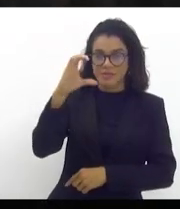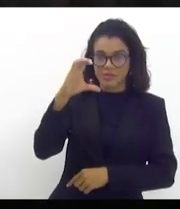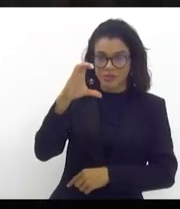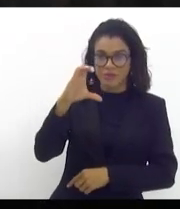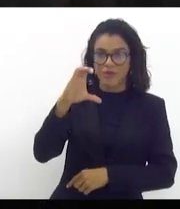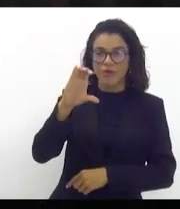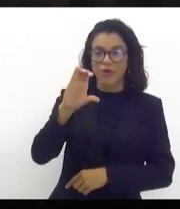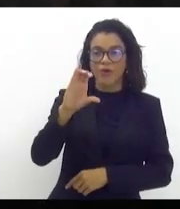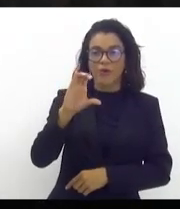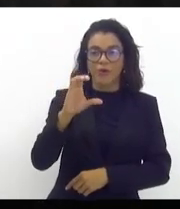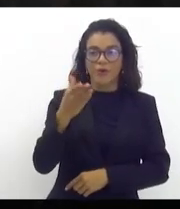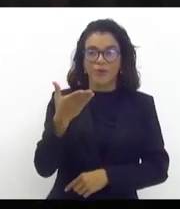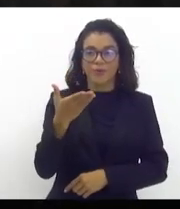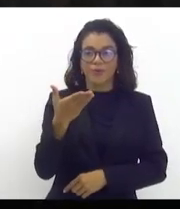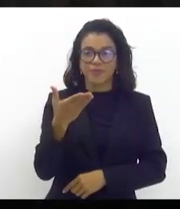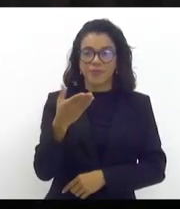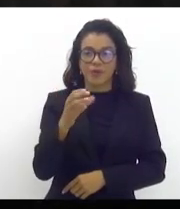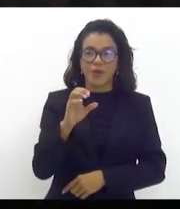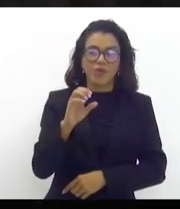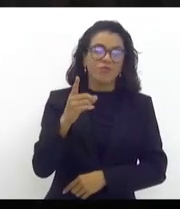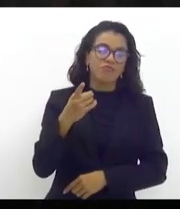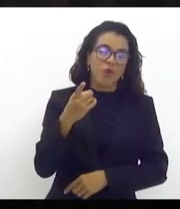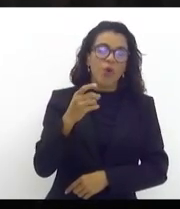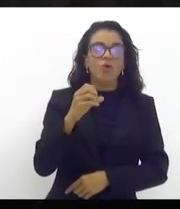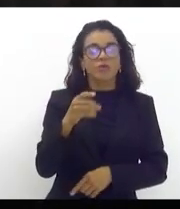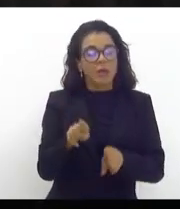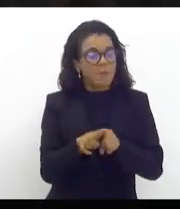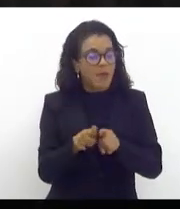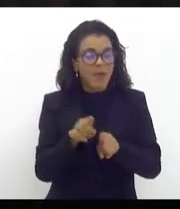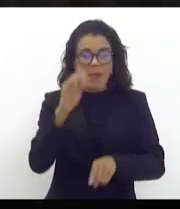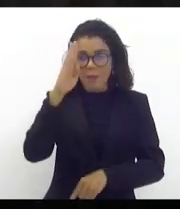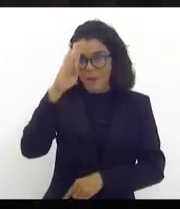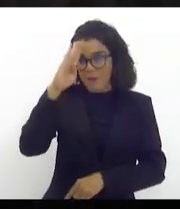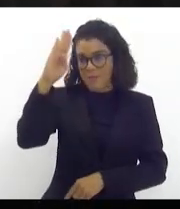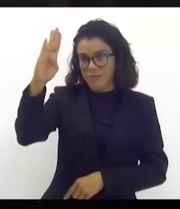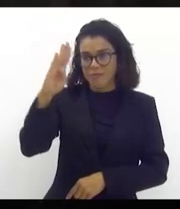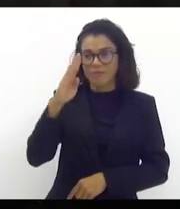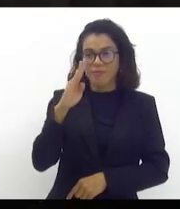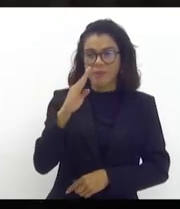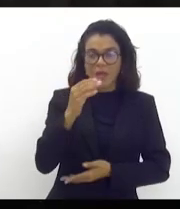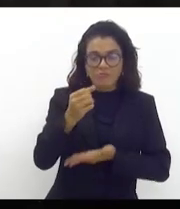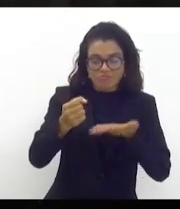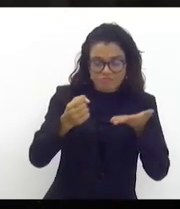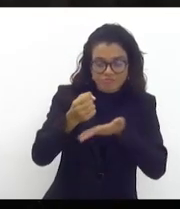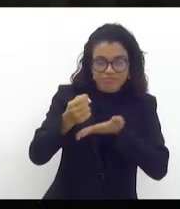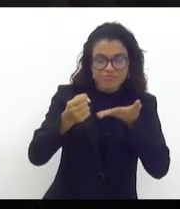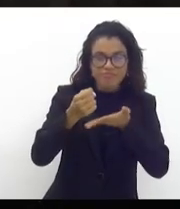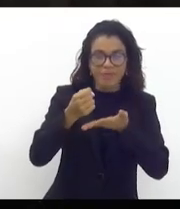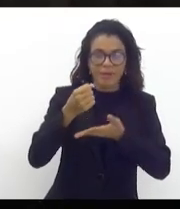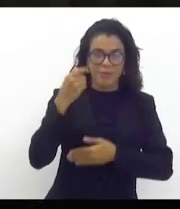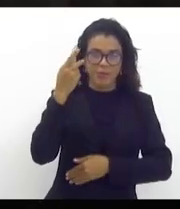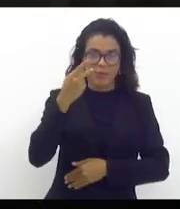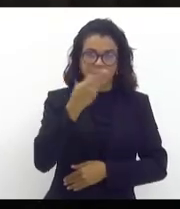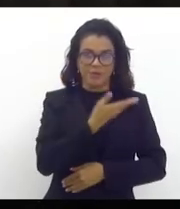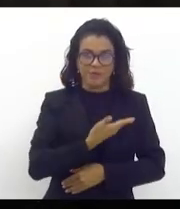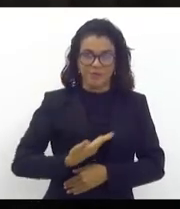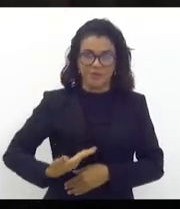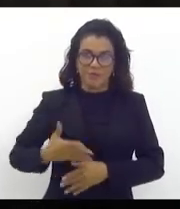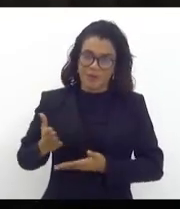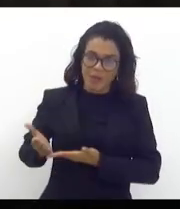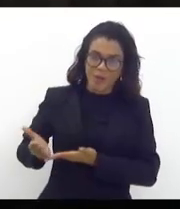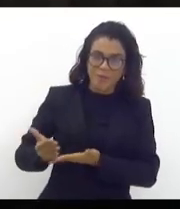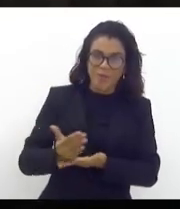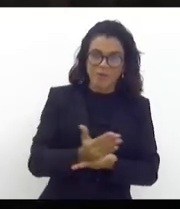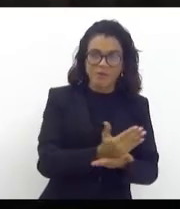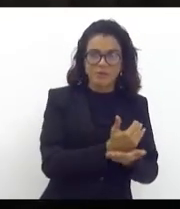produção de saberes, e que é fundamental para alicerçar a política pública, porque é com a produção de dados,